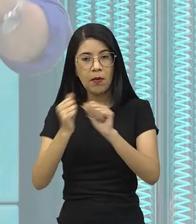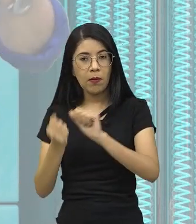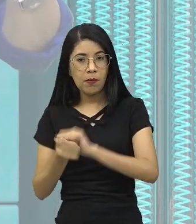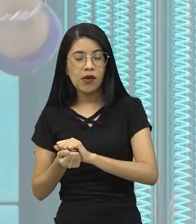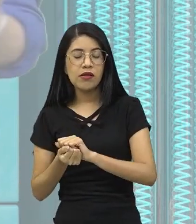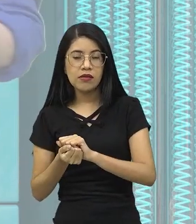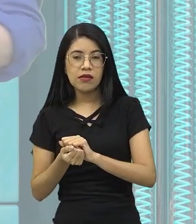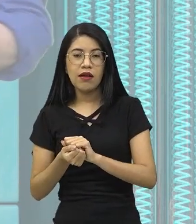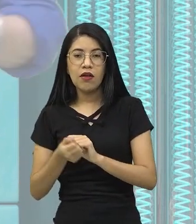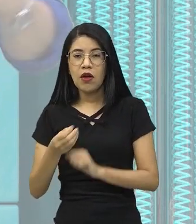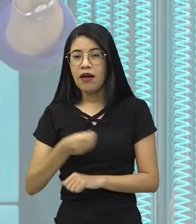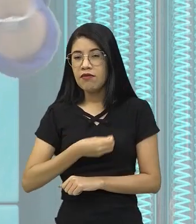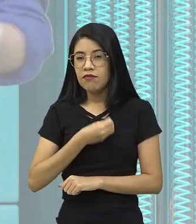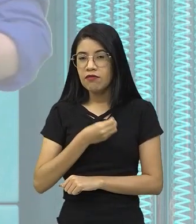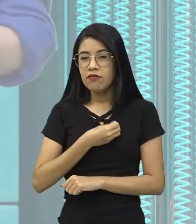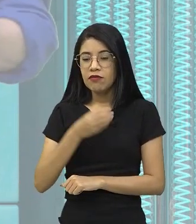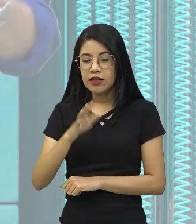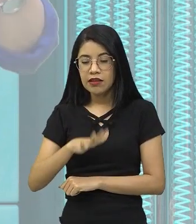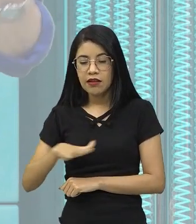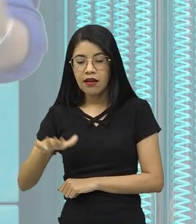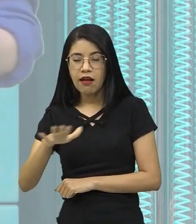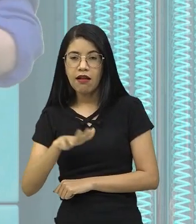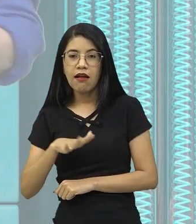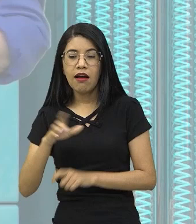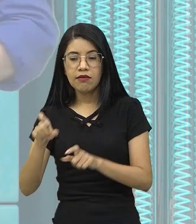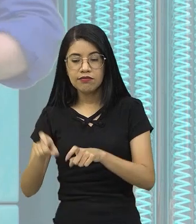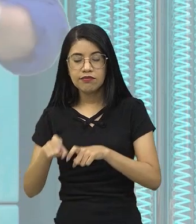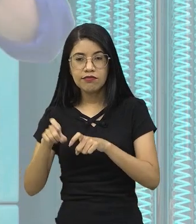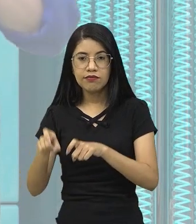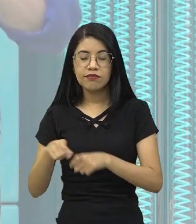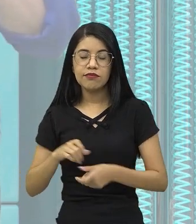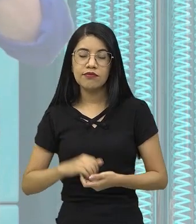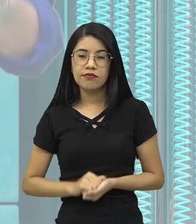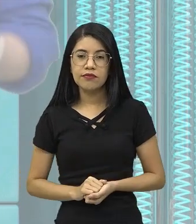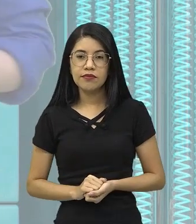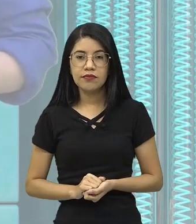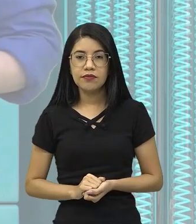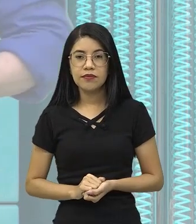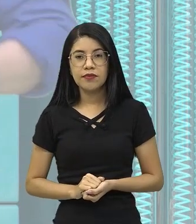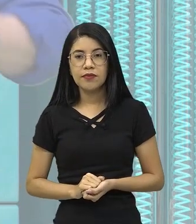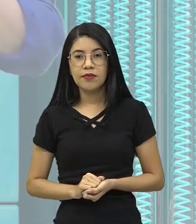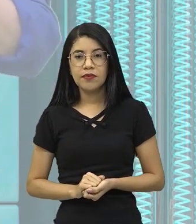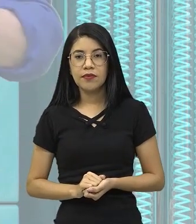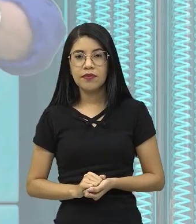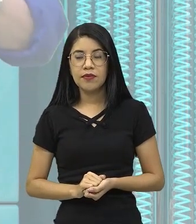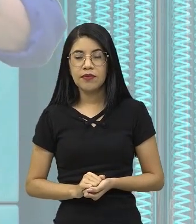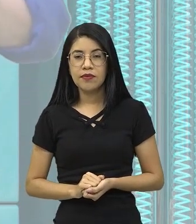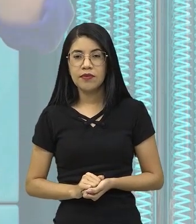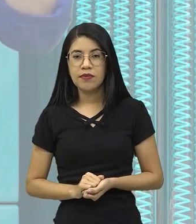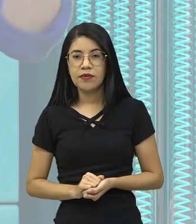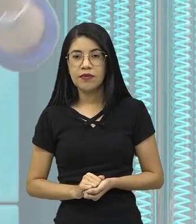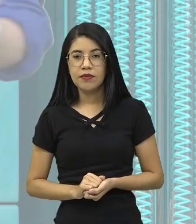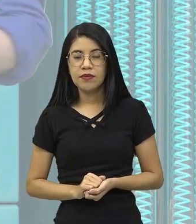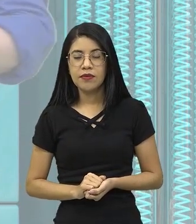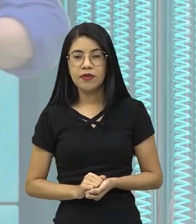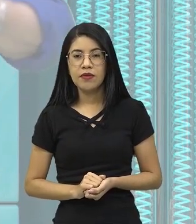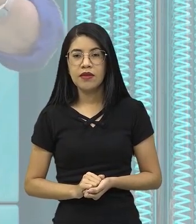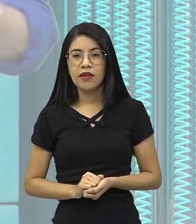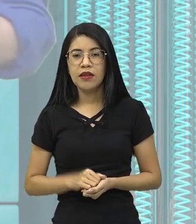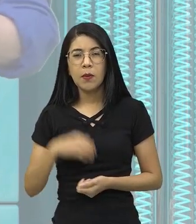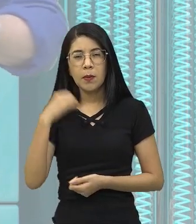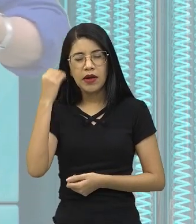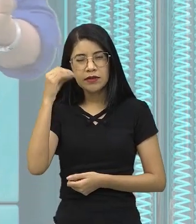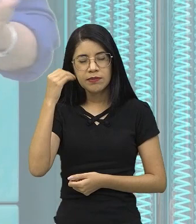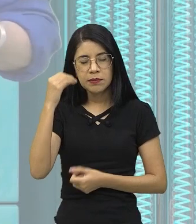né, a esse meio, a essas experiências. Então, essa precisão, né, dessas